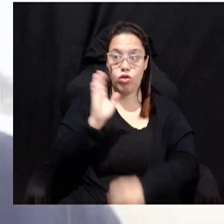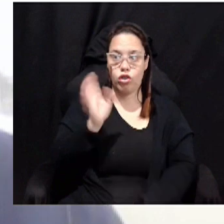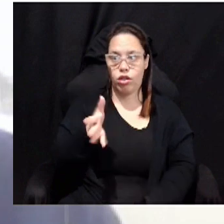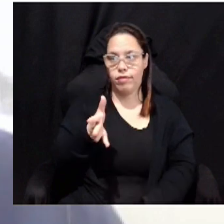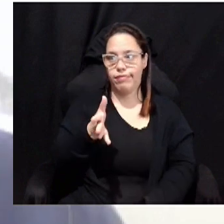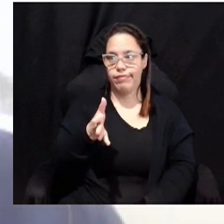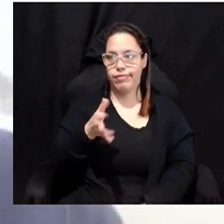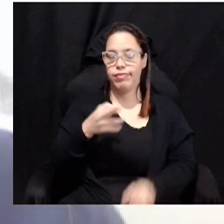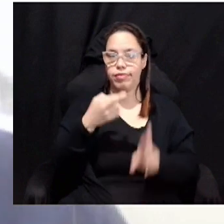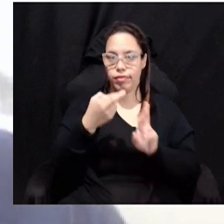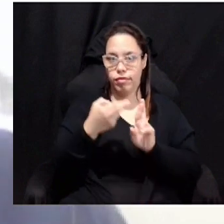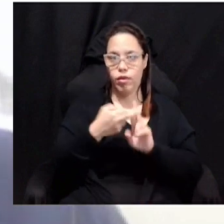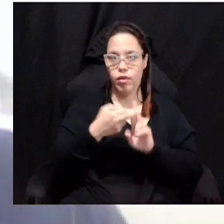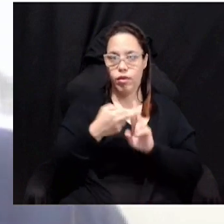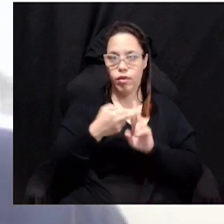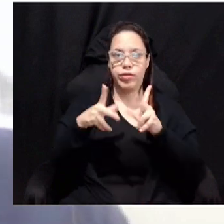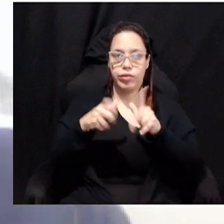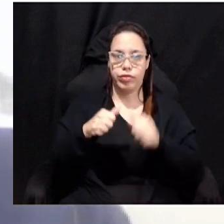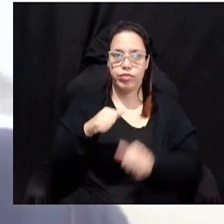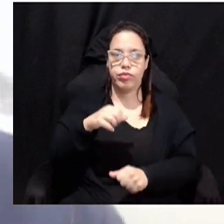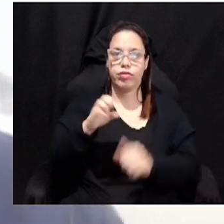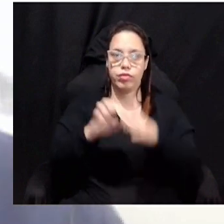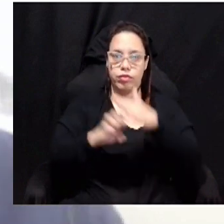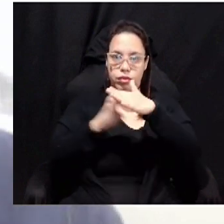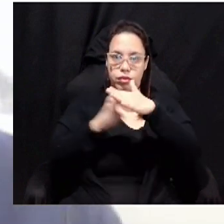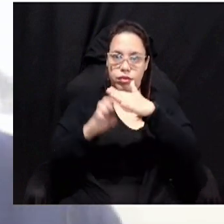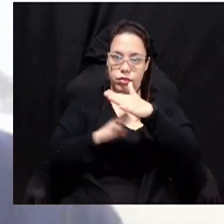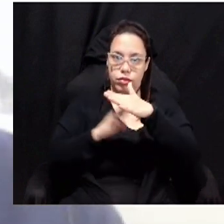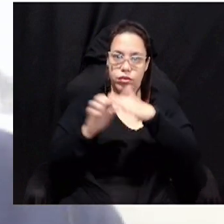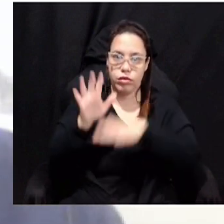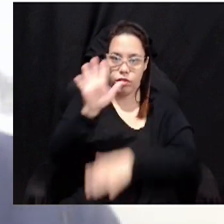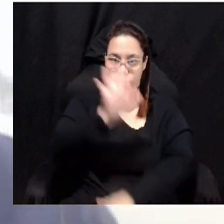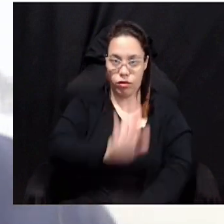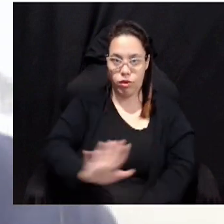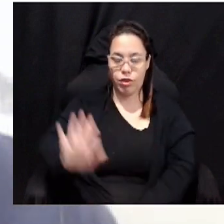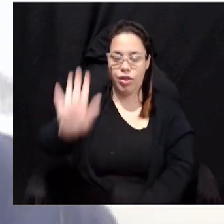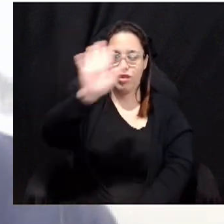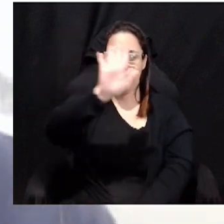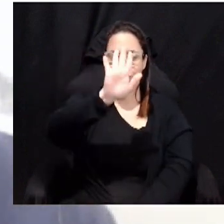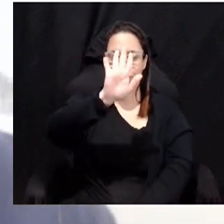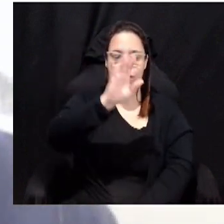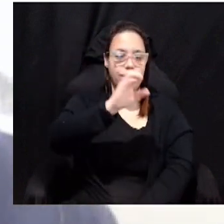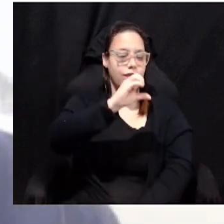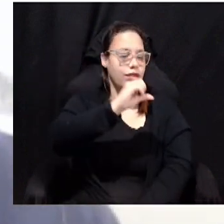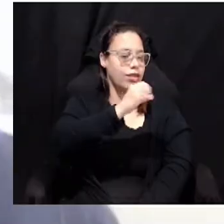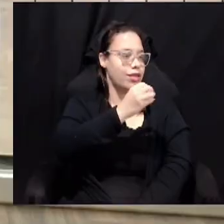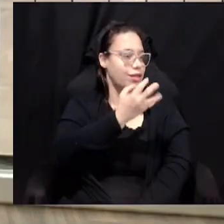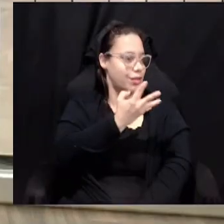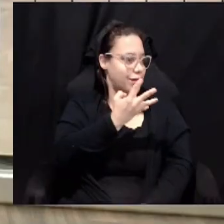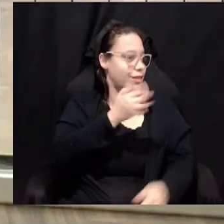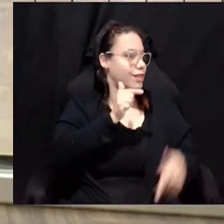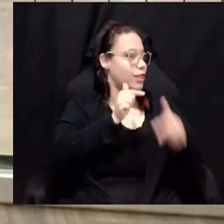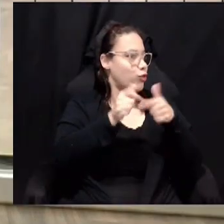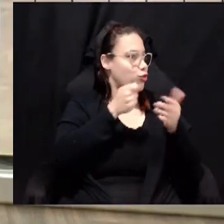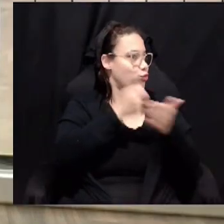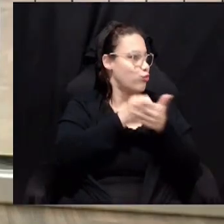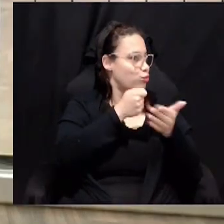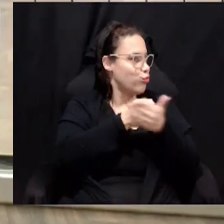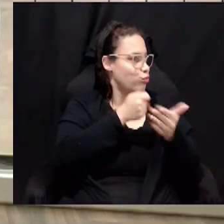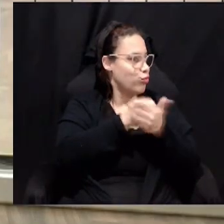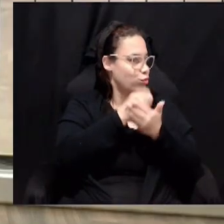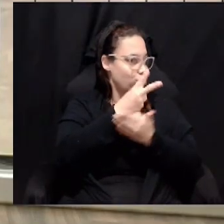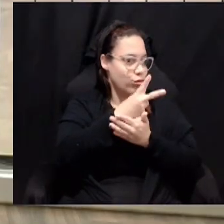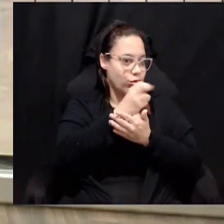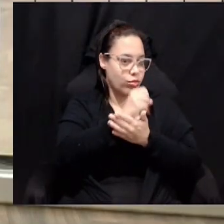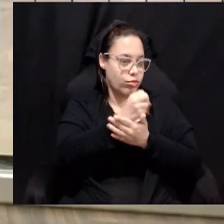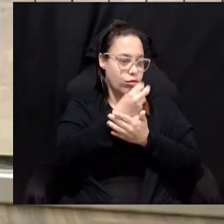referência para todas as outras empresas em âmbito nacional. Desde 94 trabalhando pesado, e de 2021 a